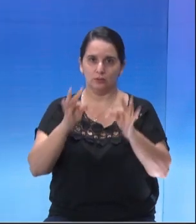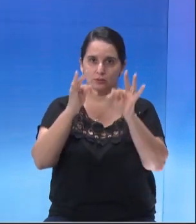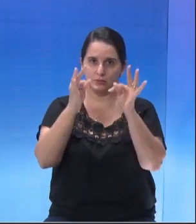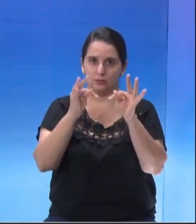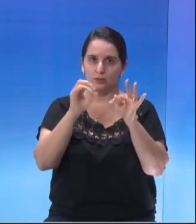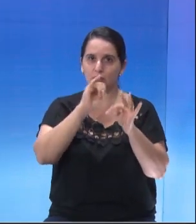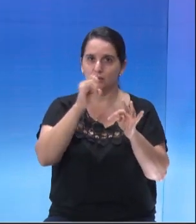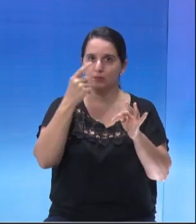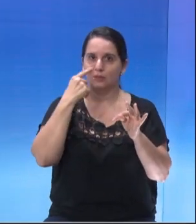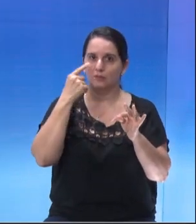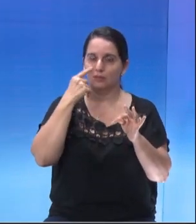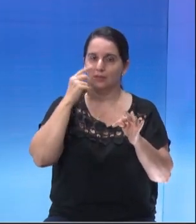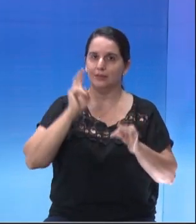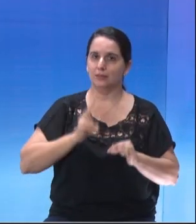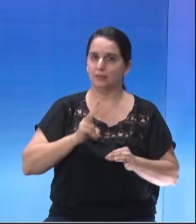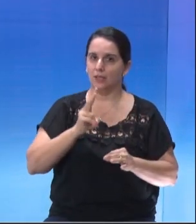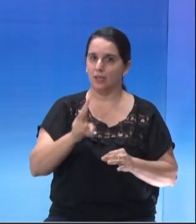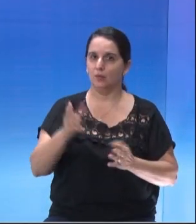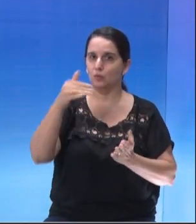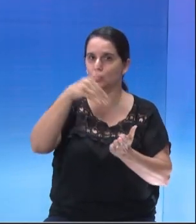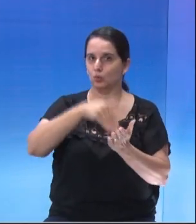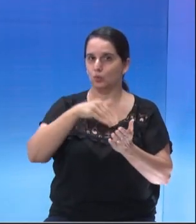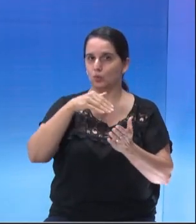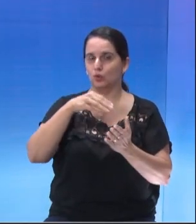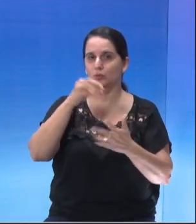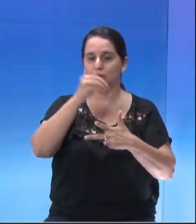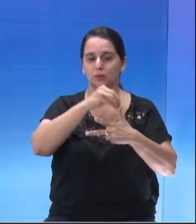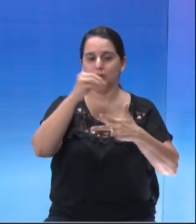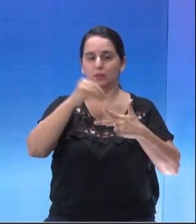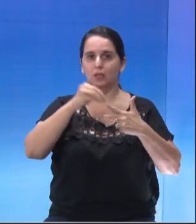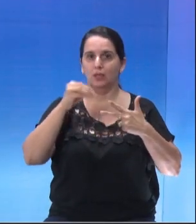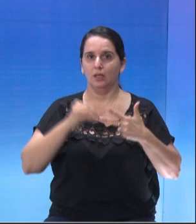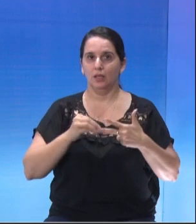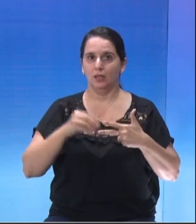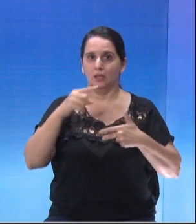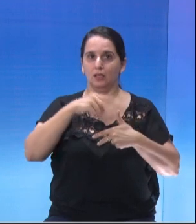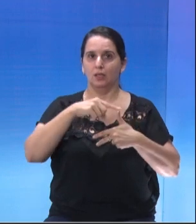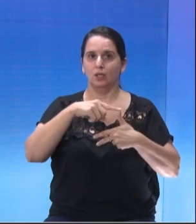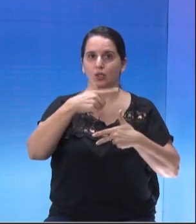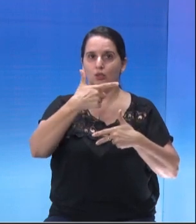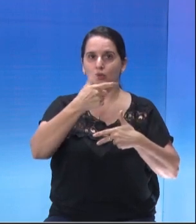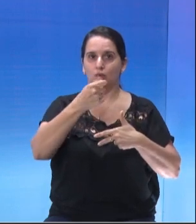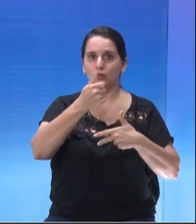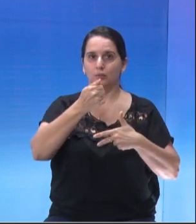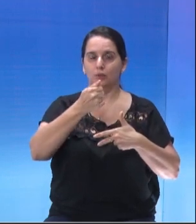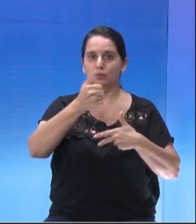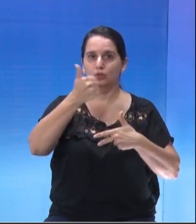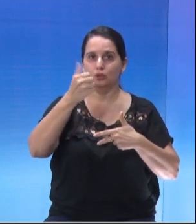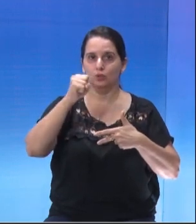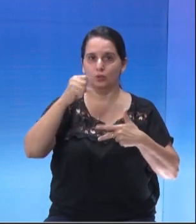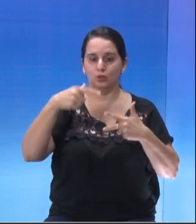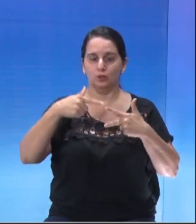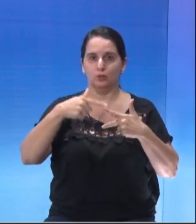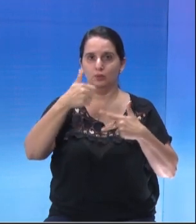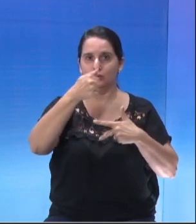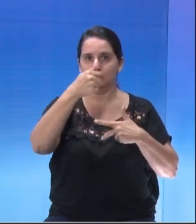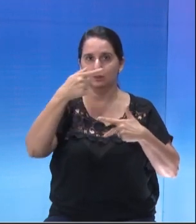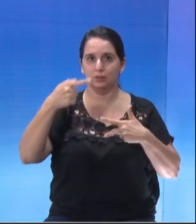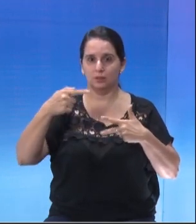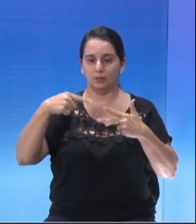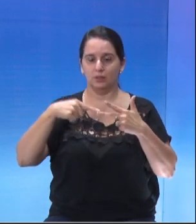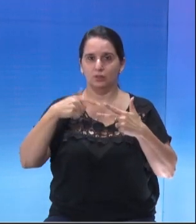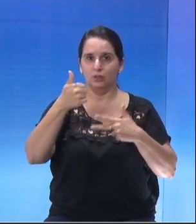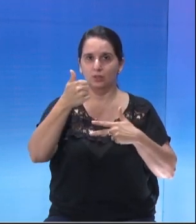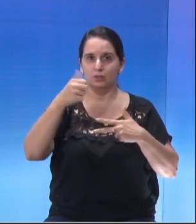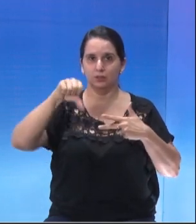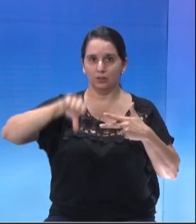forem observar, dos últimos, eu peguei a prova 2018, 2017, 2018, 2019, e sempre tinha 4, 5